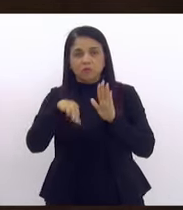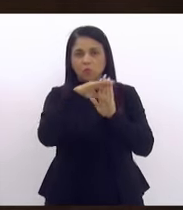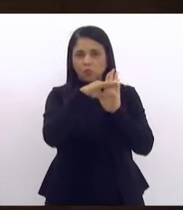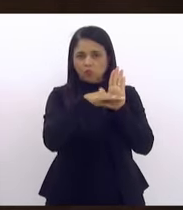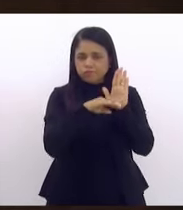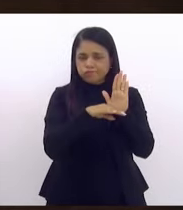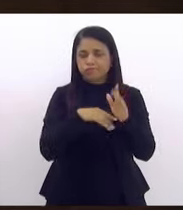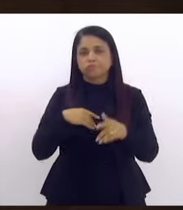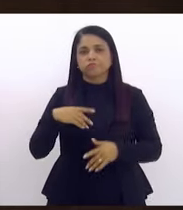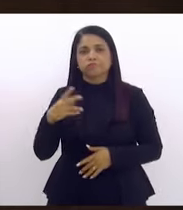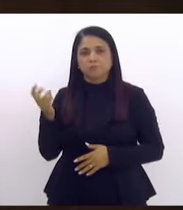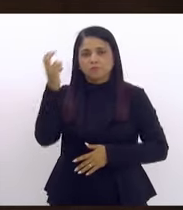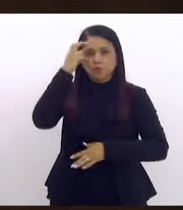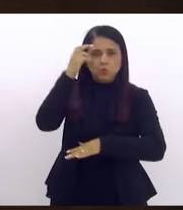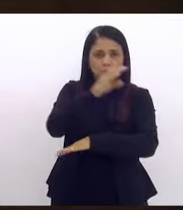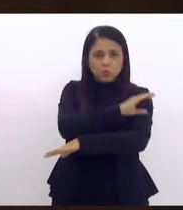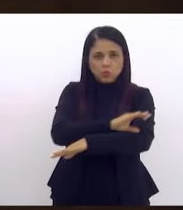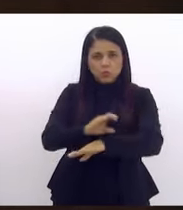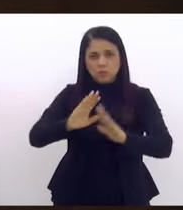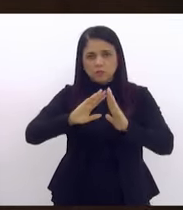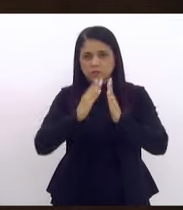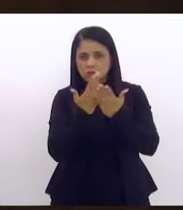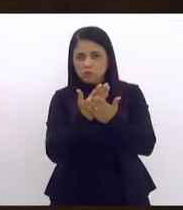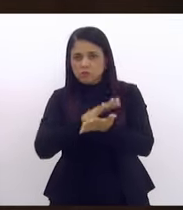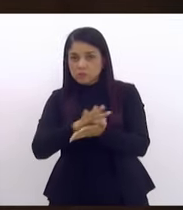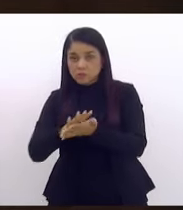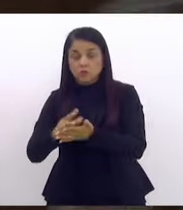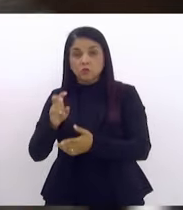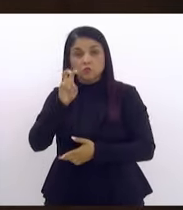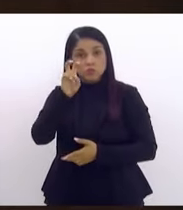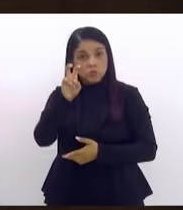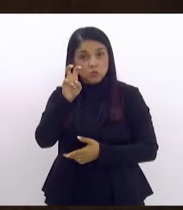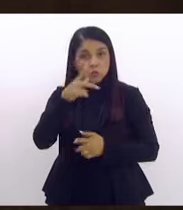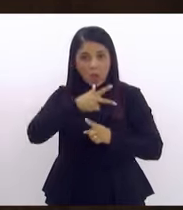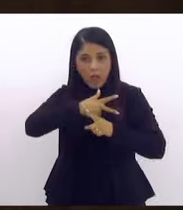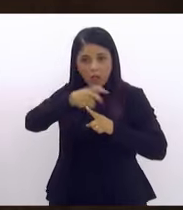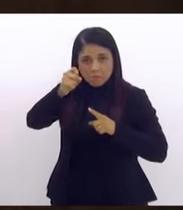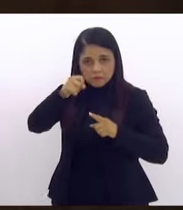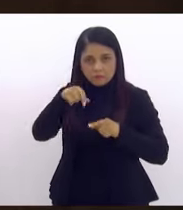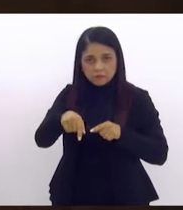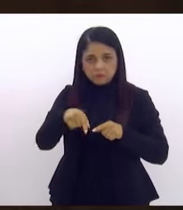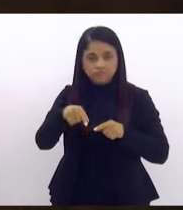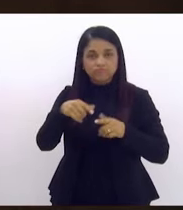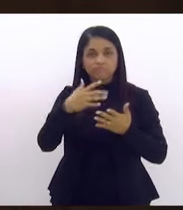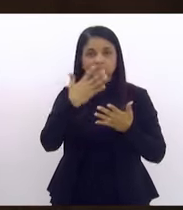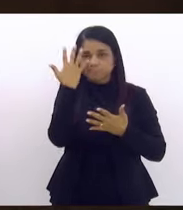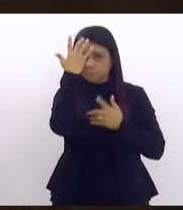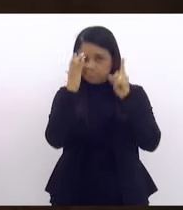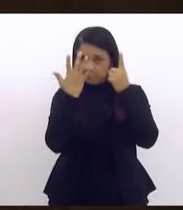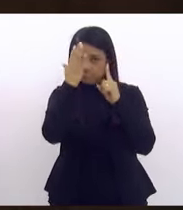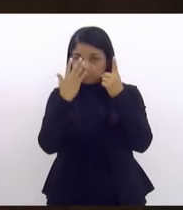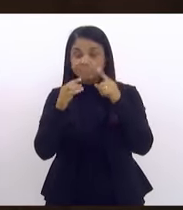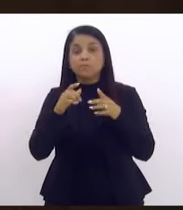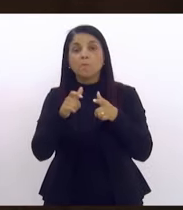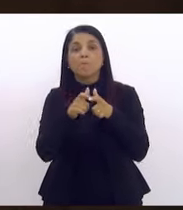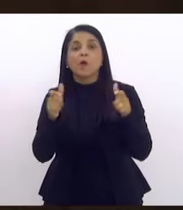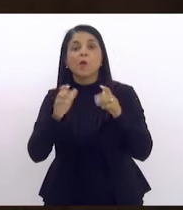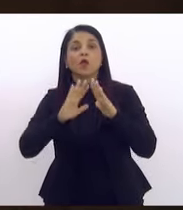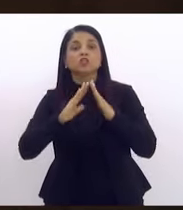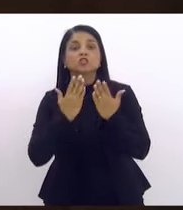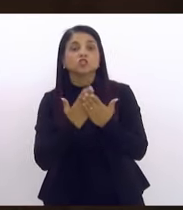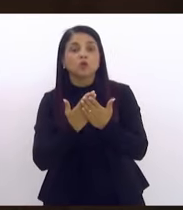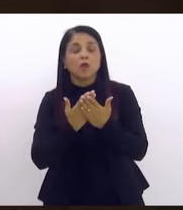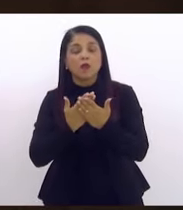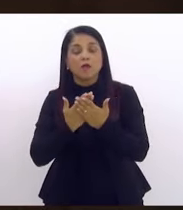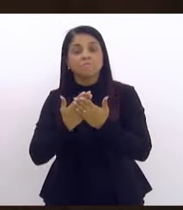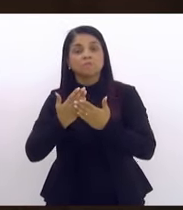lembro, os últimos 5 campeões do carnaval, a maioria deles foram escolas fora da capital,